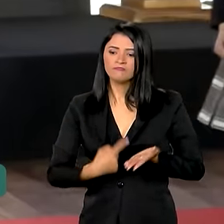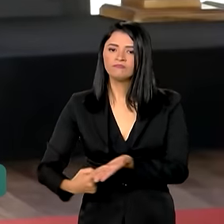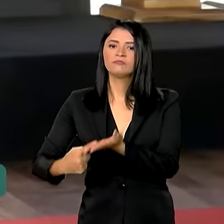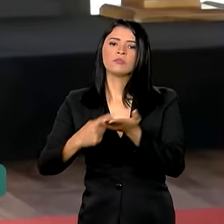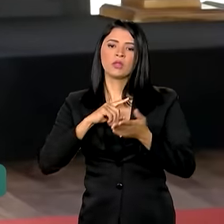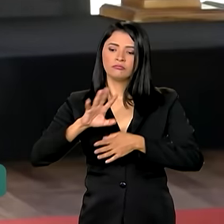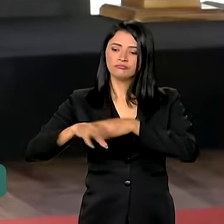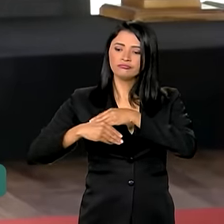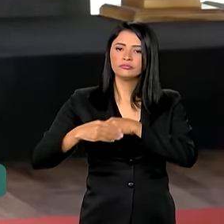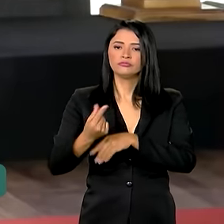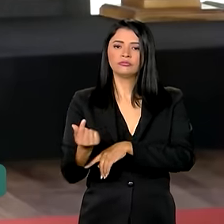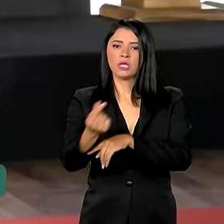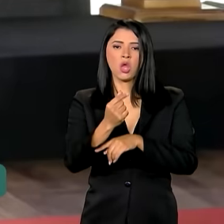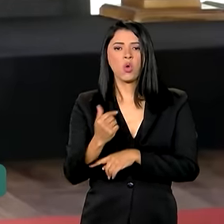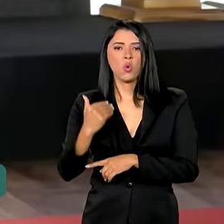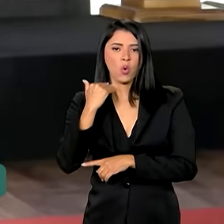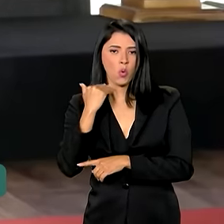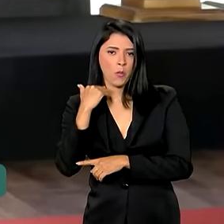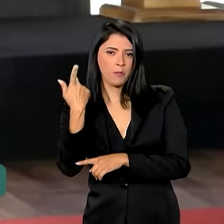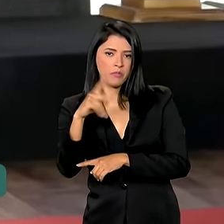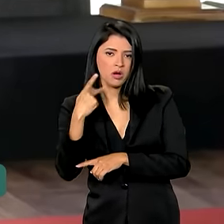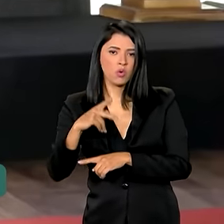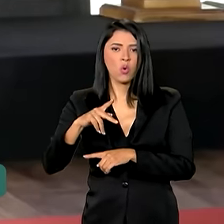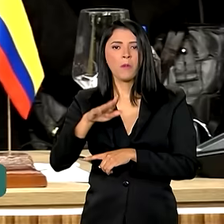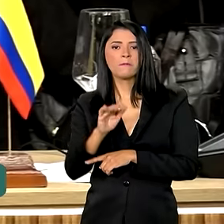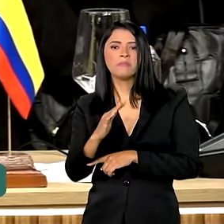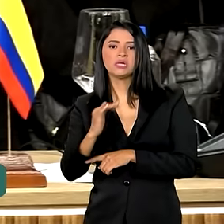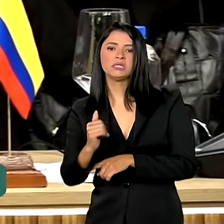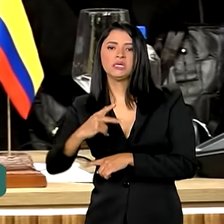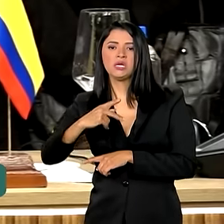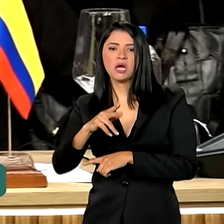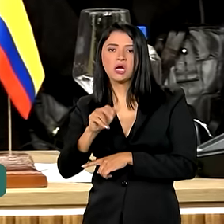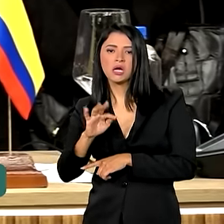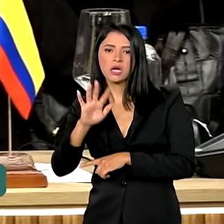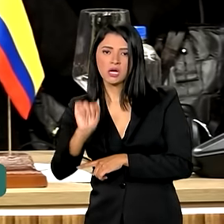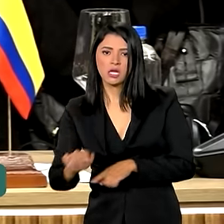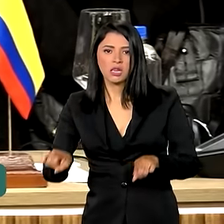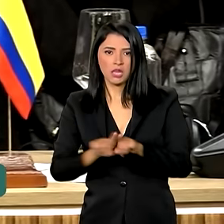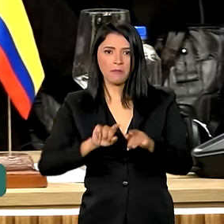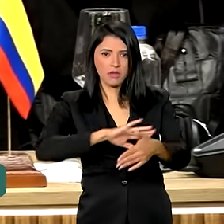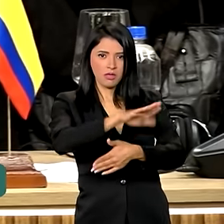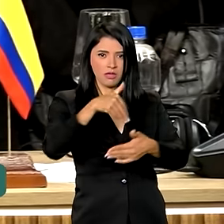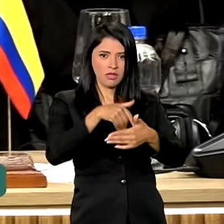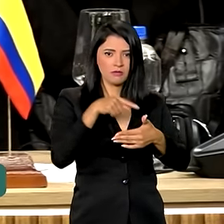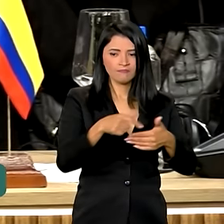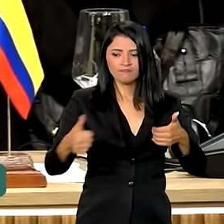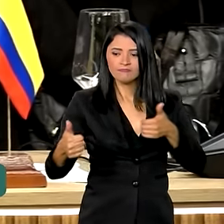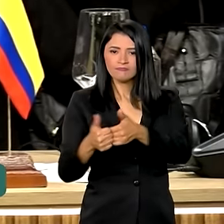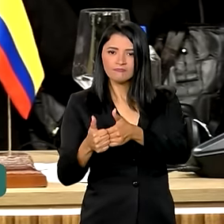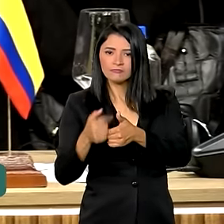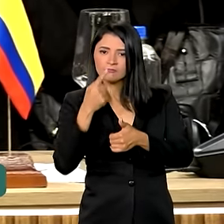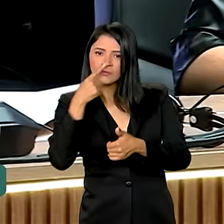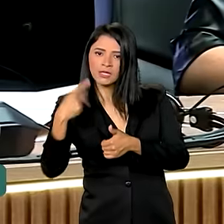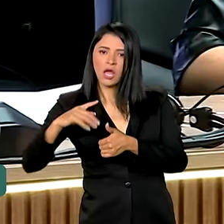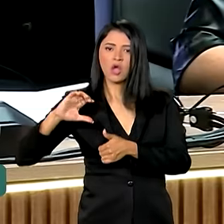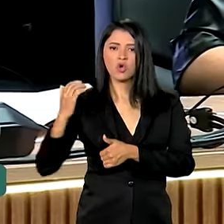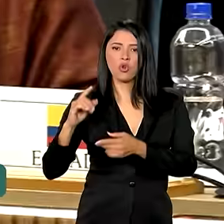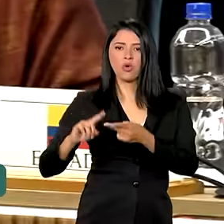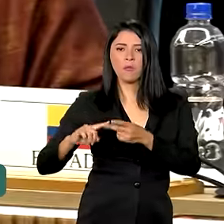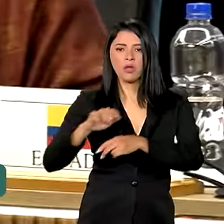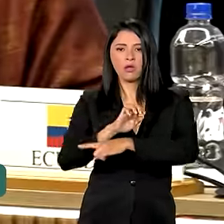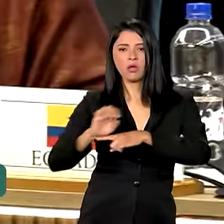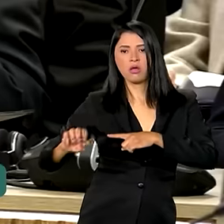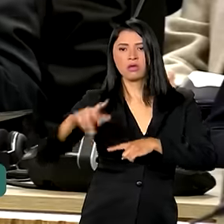complementação financeira com o Banco de Desenvolvimento da Bacia do Prata. O Mercosul também se aproximou em termos comerciais da Colômbia,